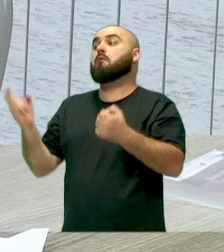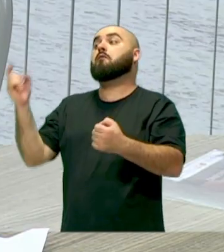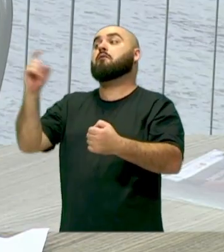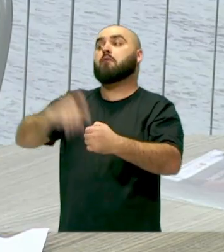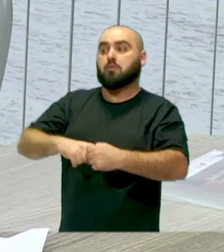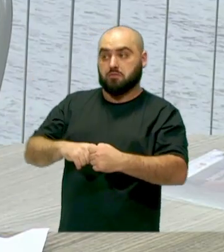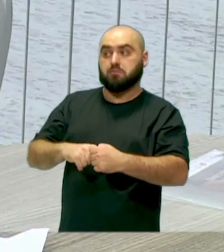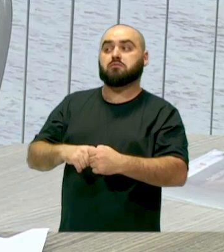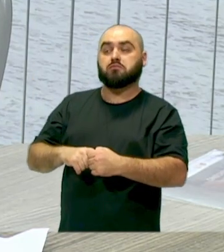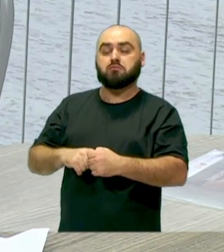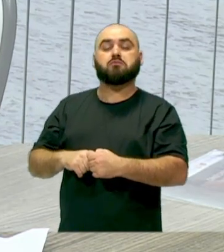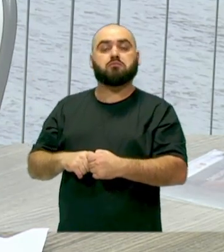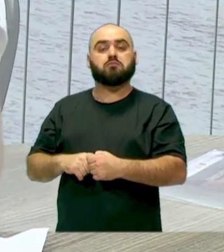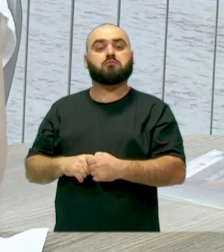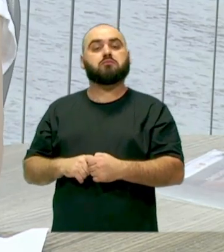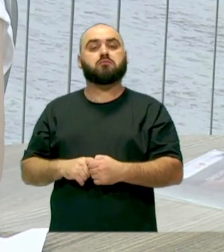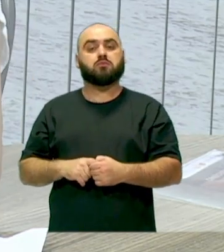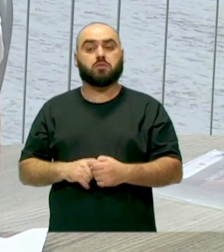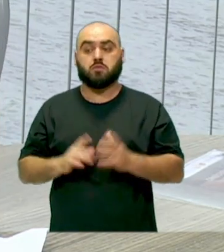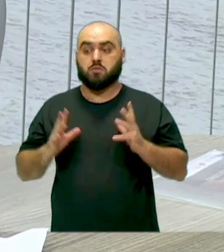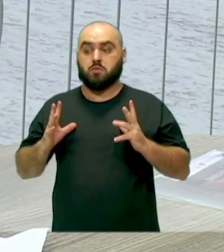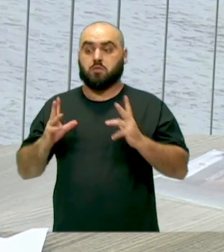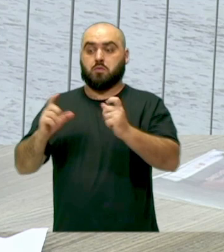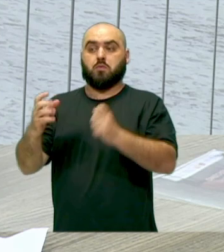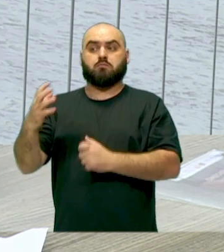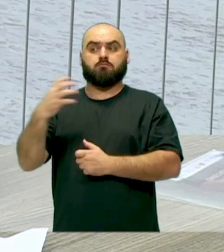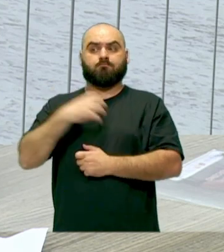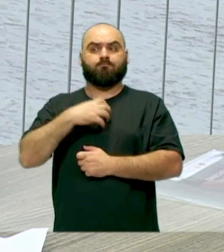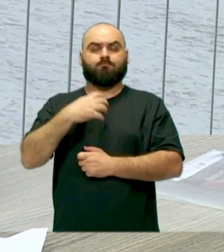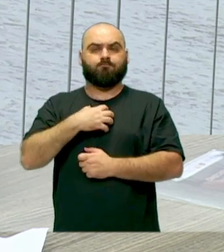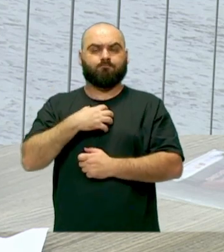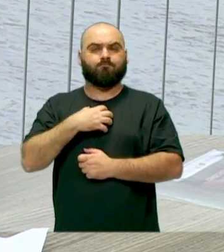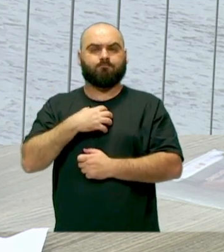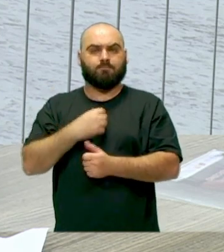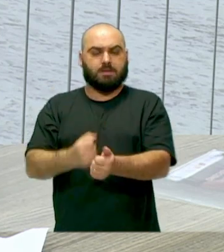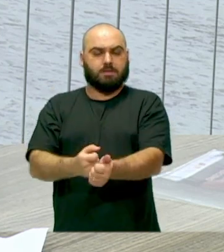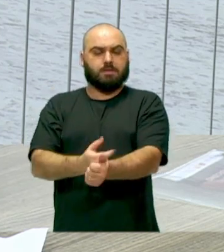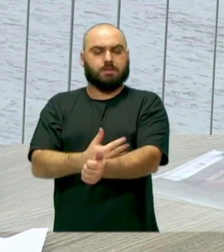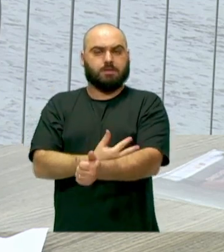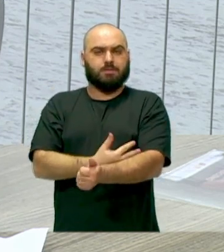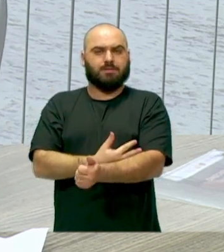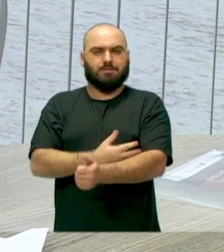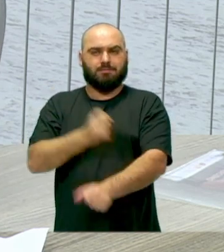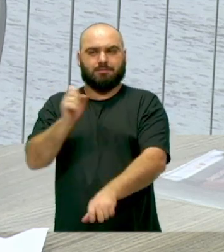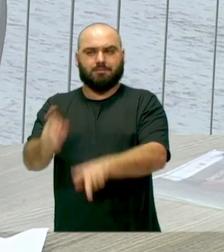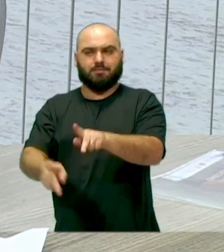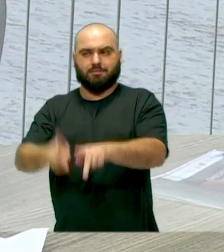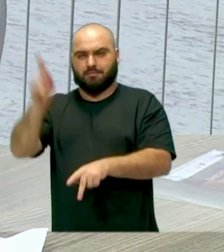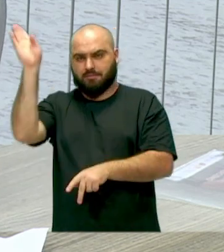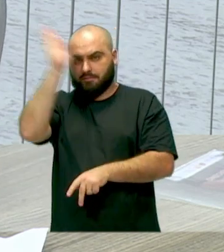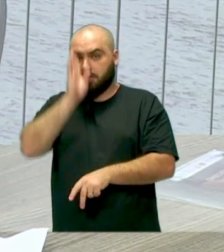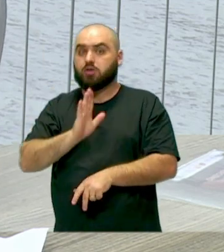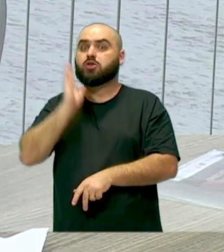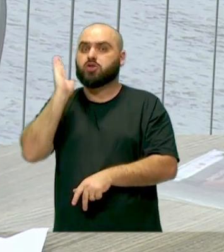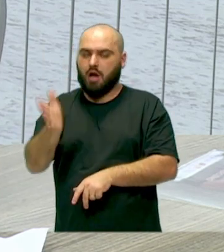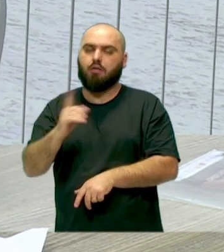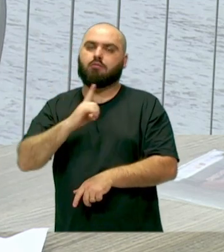reaflorou. Todos esses sentimentos, ao meu ver, eles já